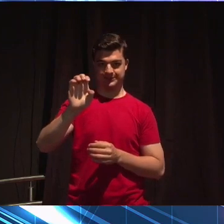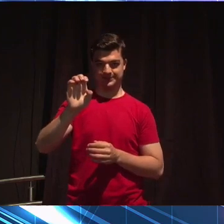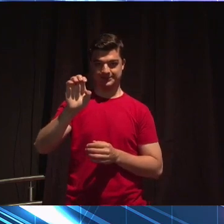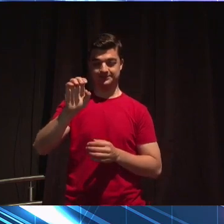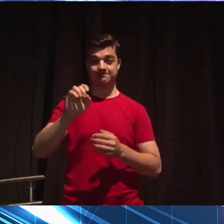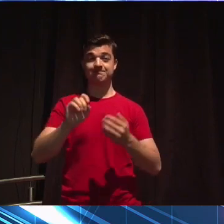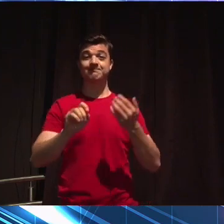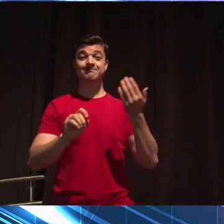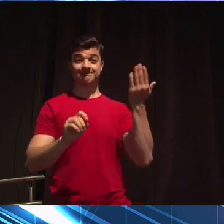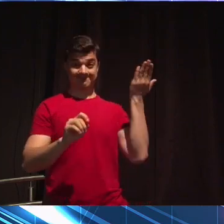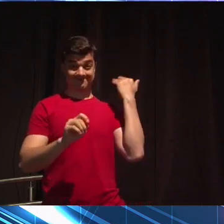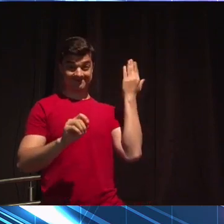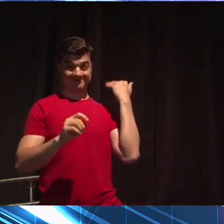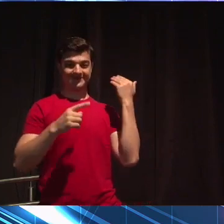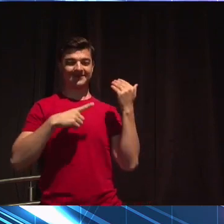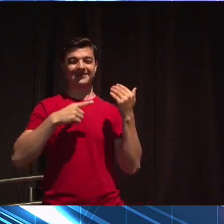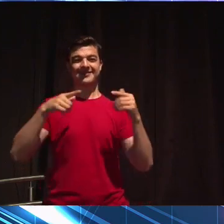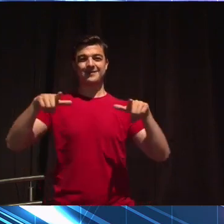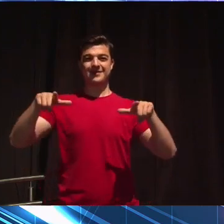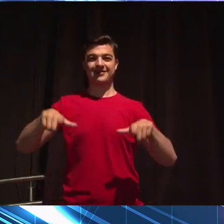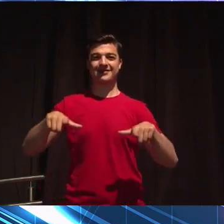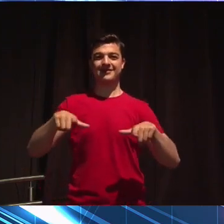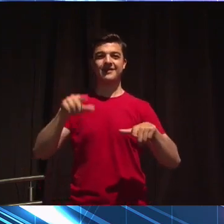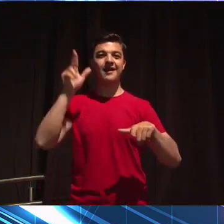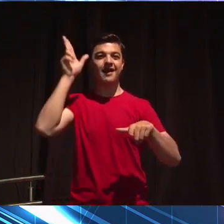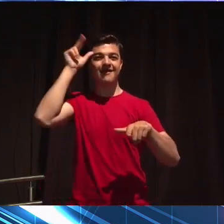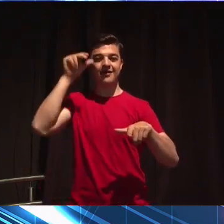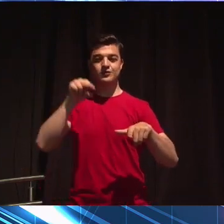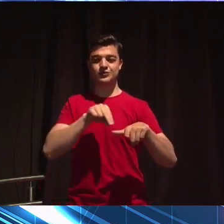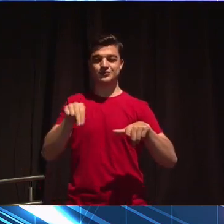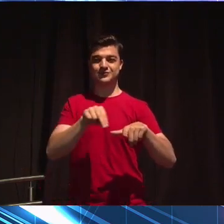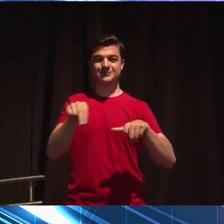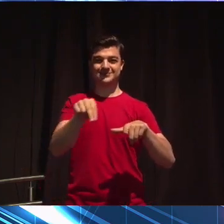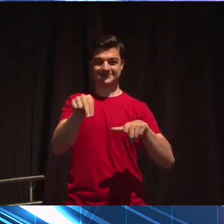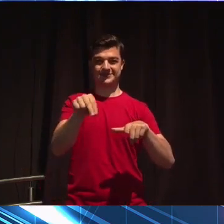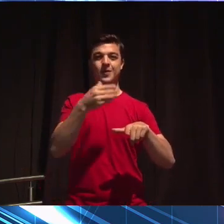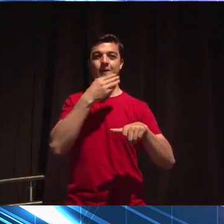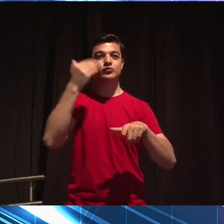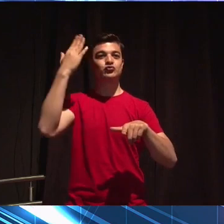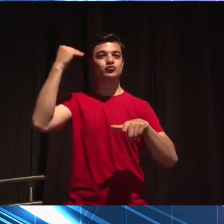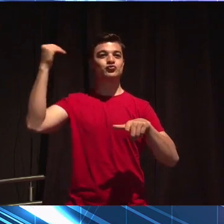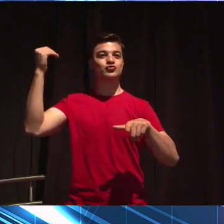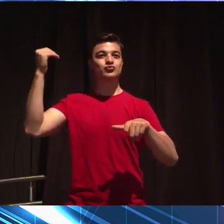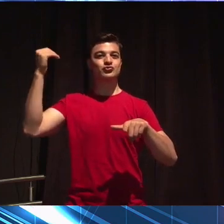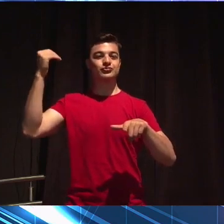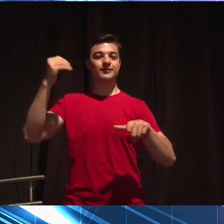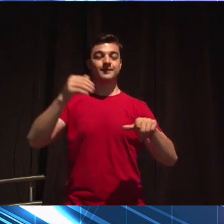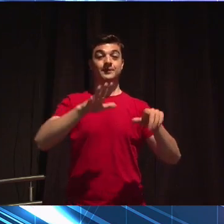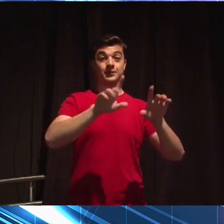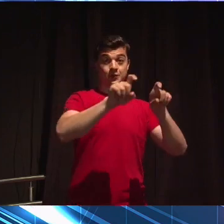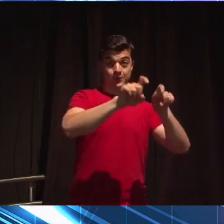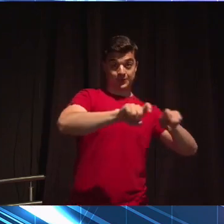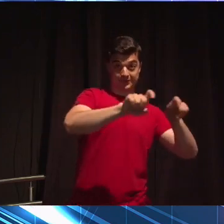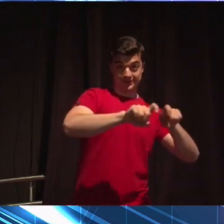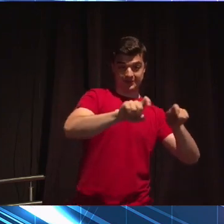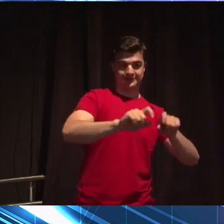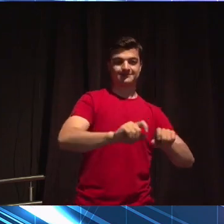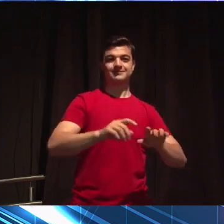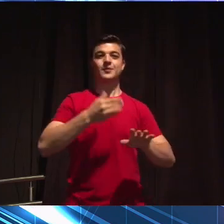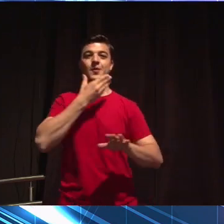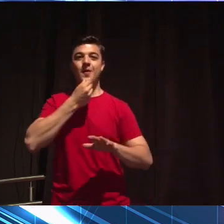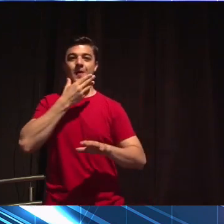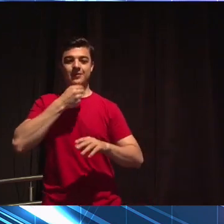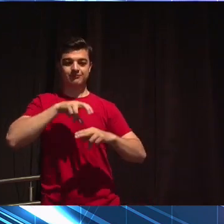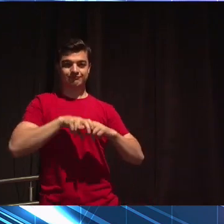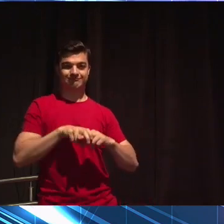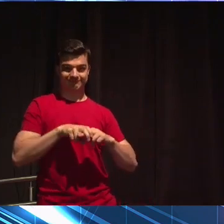máquina, o famoso duelo entre o Garry Kasparov e o supercomputador. Foi a primeira vez que um supercomputador venceu um ser